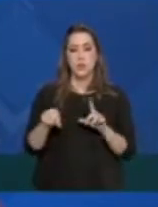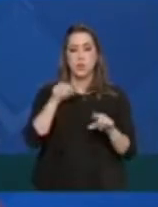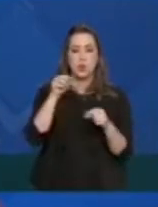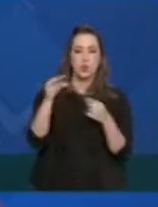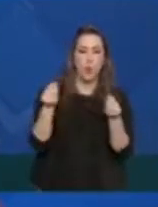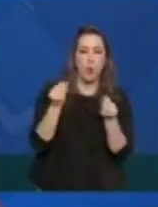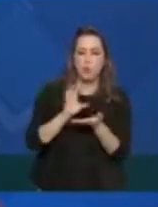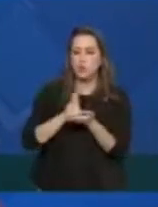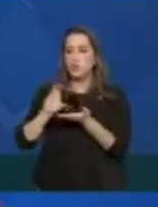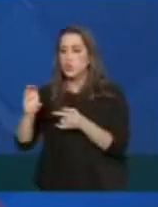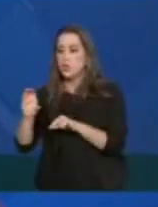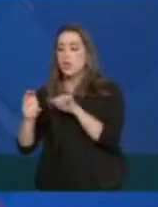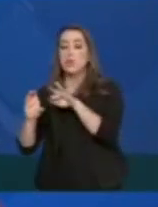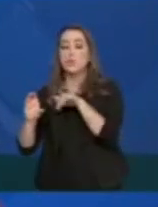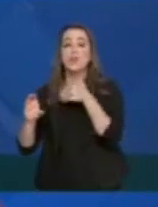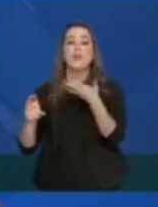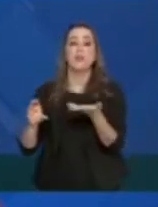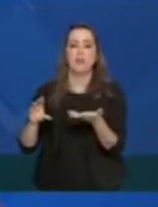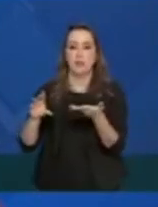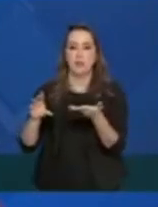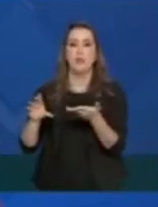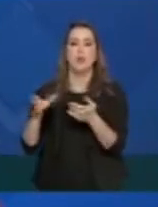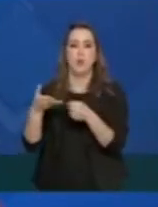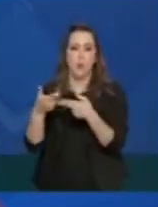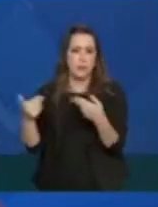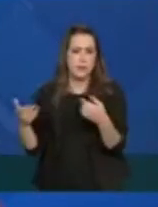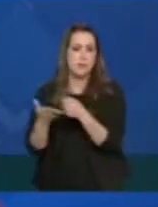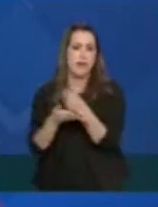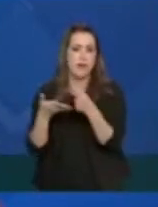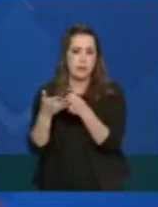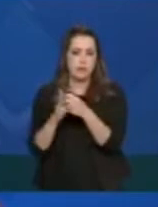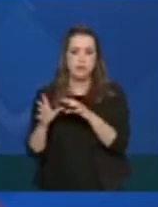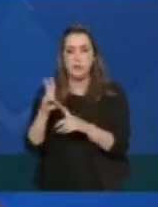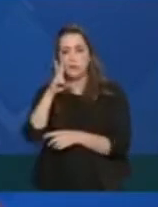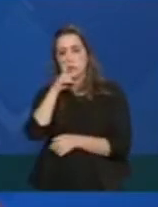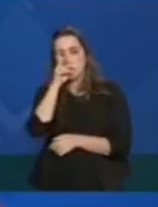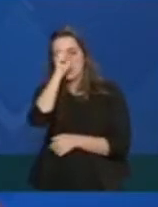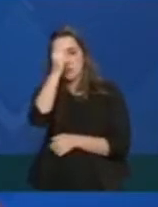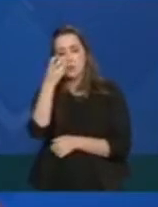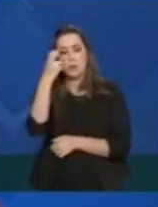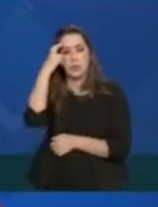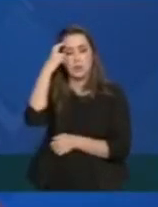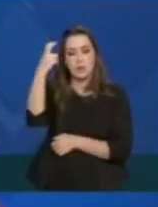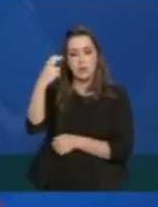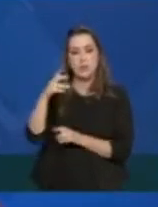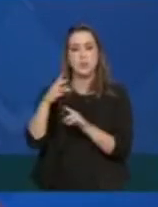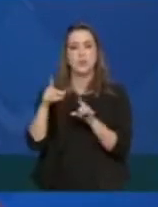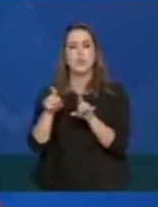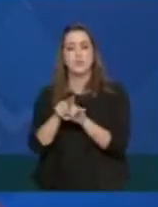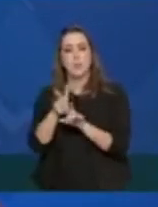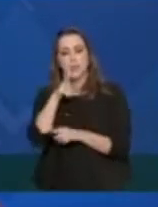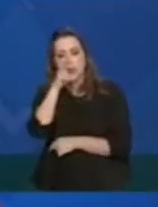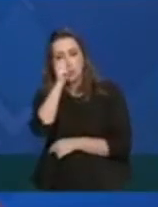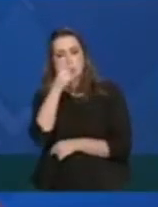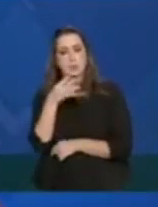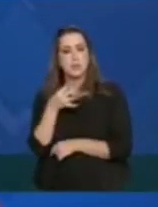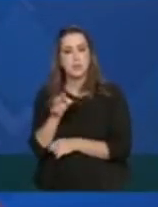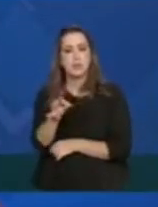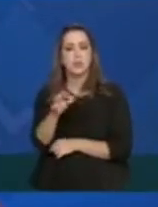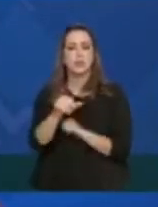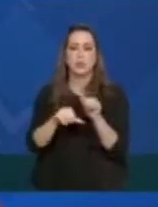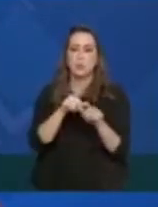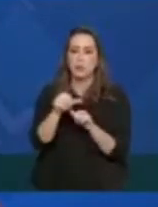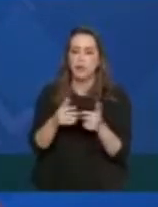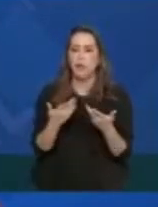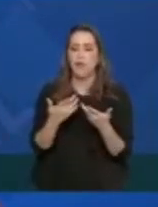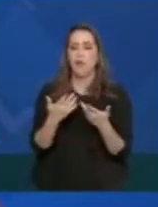áreas estruturantes é algo extremamente importante, o fortalecimento da inteligência, o fortalecimento da tecnologia, a integração das bases